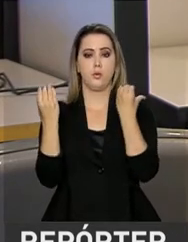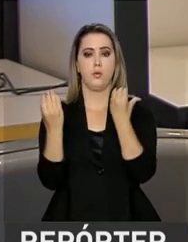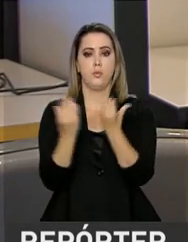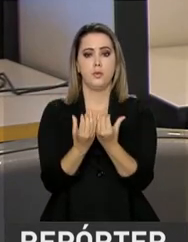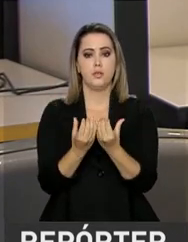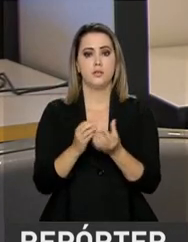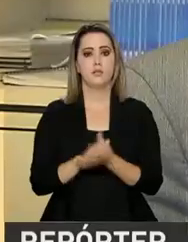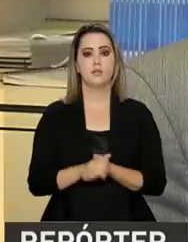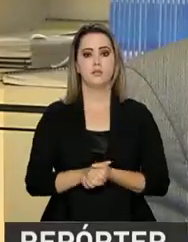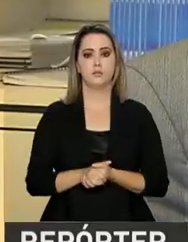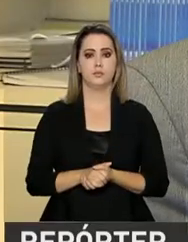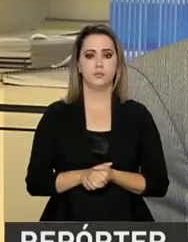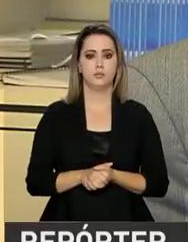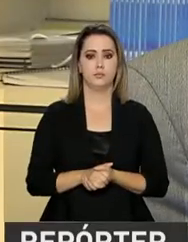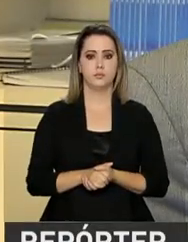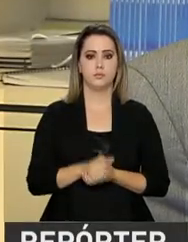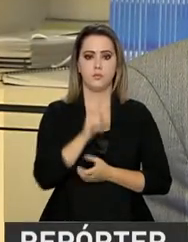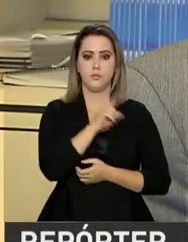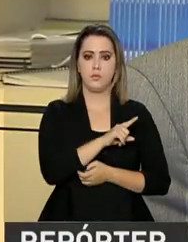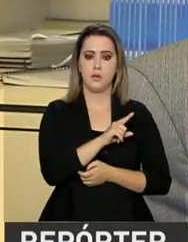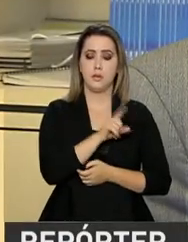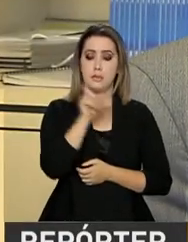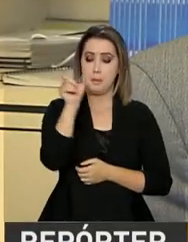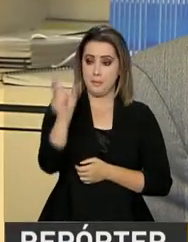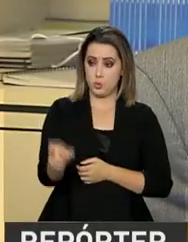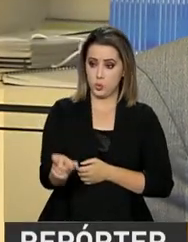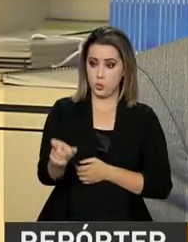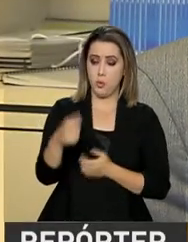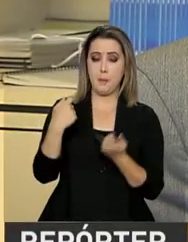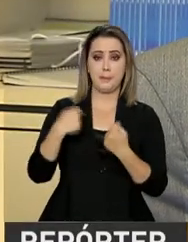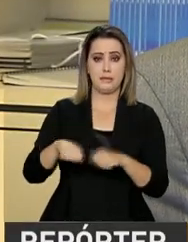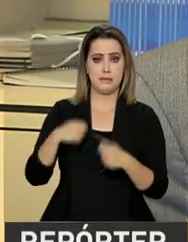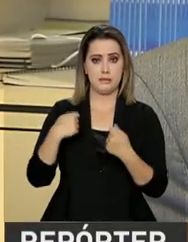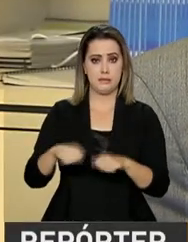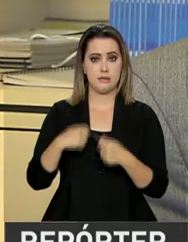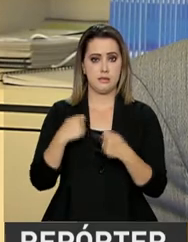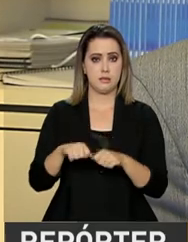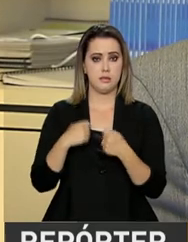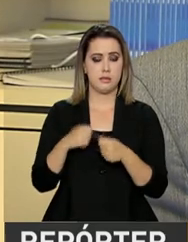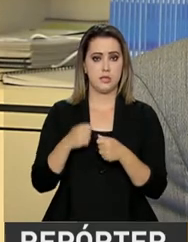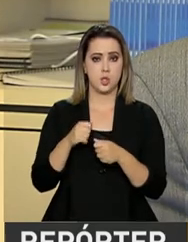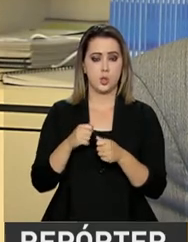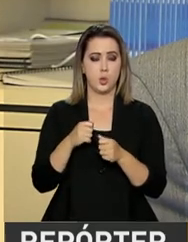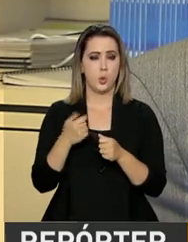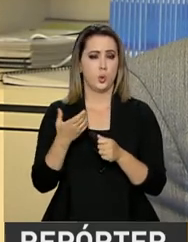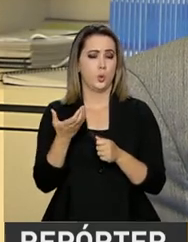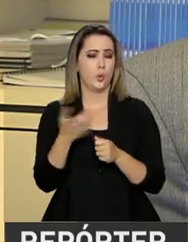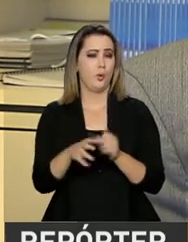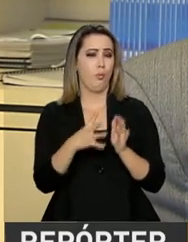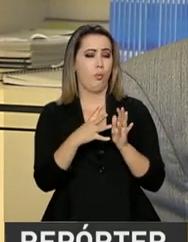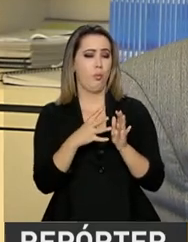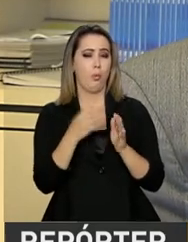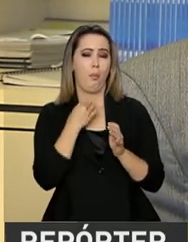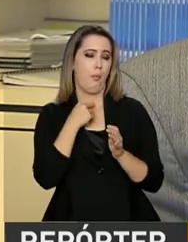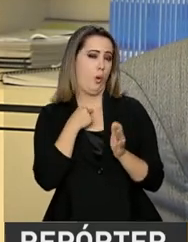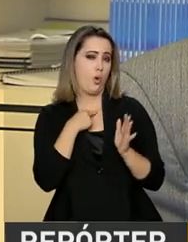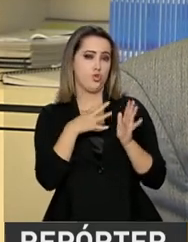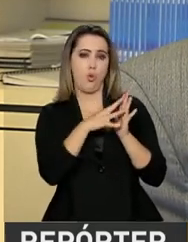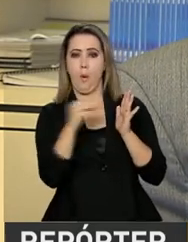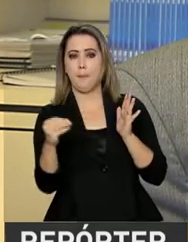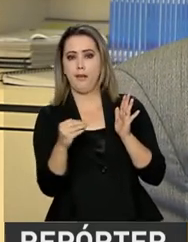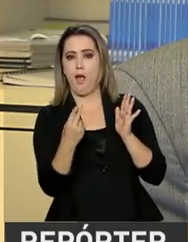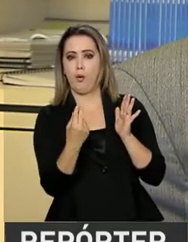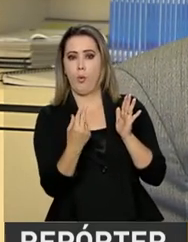atendidas esse monitor ele tem que ser capaz de não trazer de fora não é é uma proposta